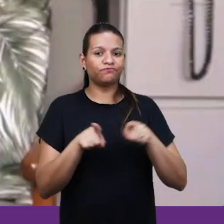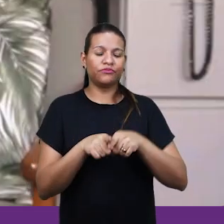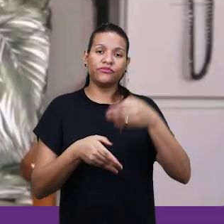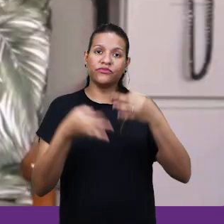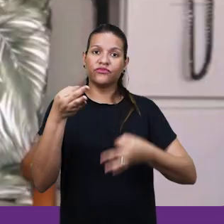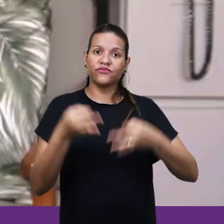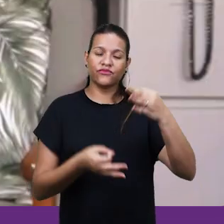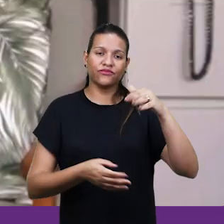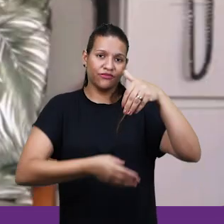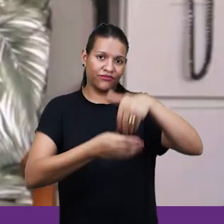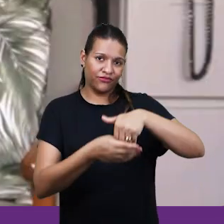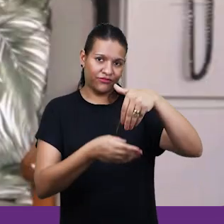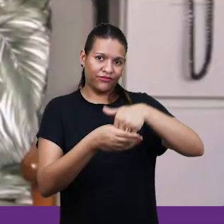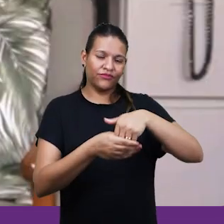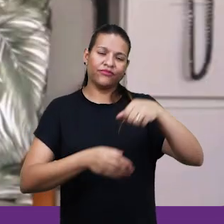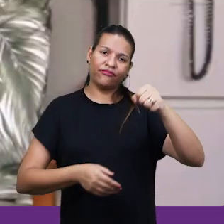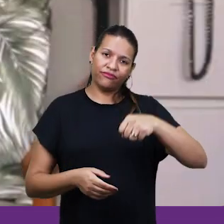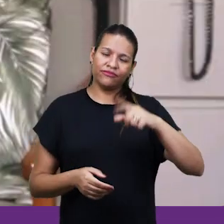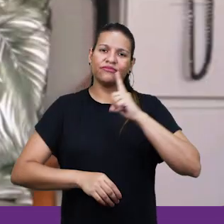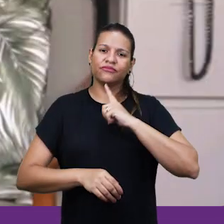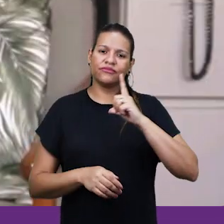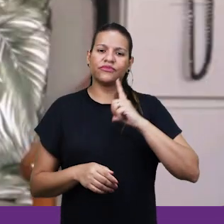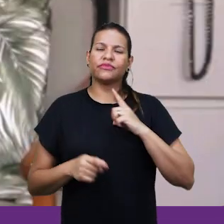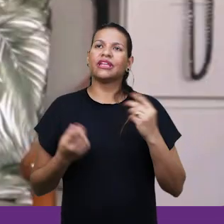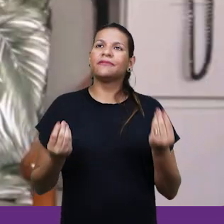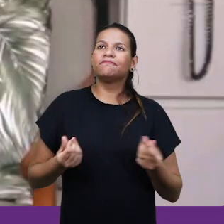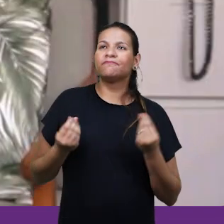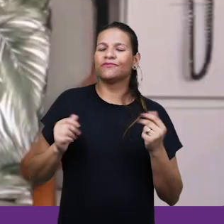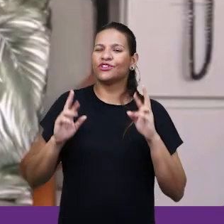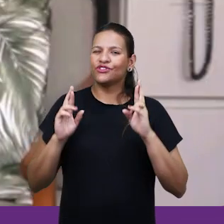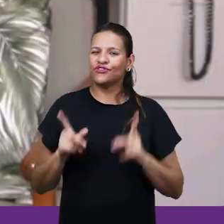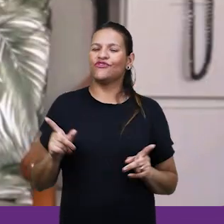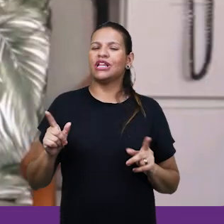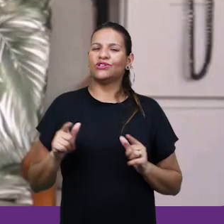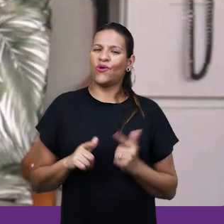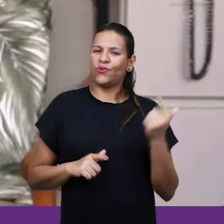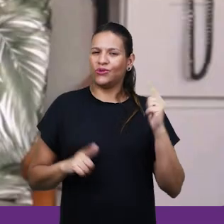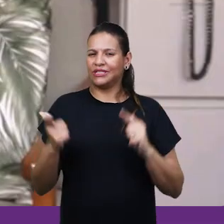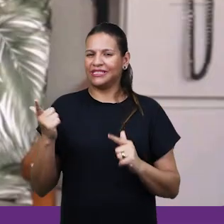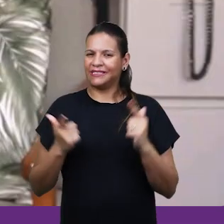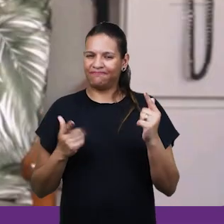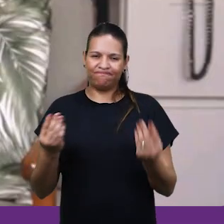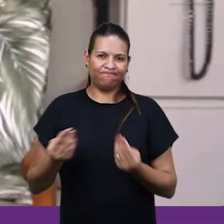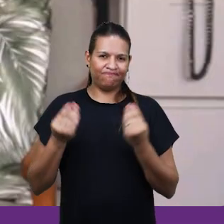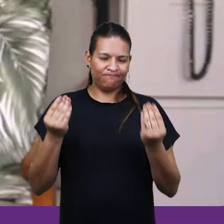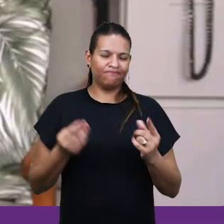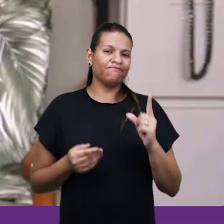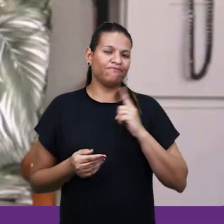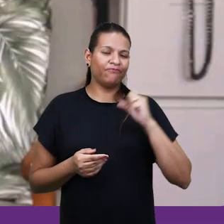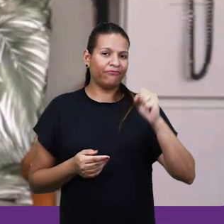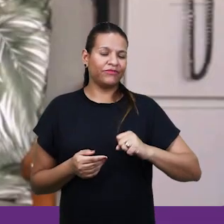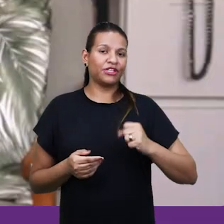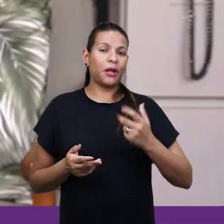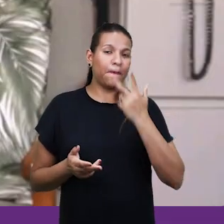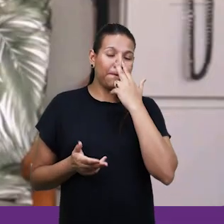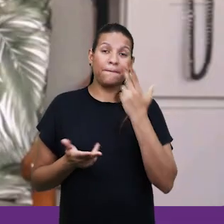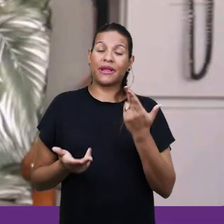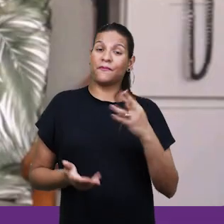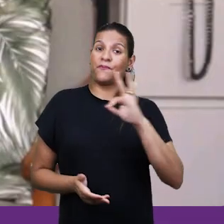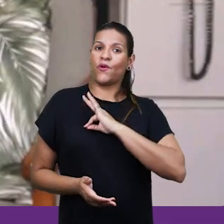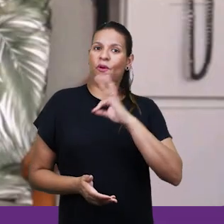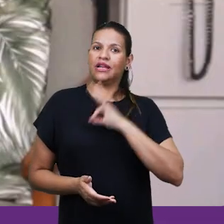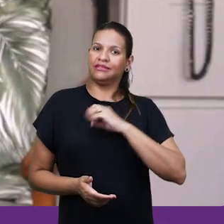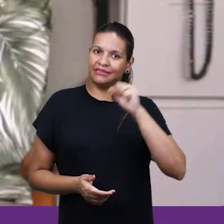órgãos que tenham atribuição específica sobre isso, né? E também a Justiça Eleitoral, né? A Justiça Eleitoral ela tem uma peculiaridade,